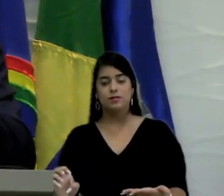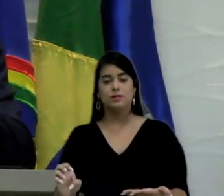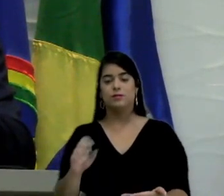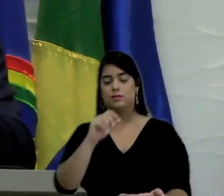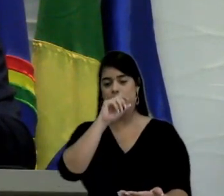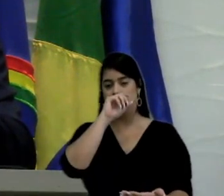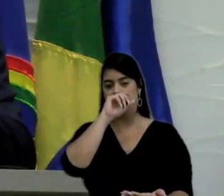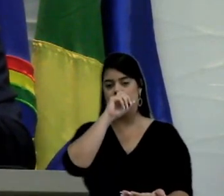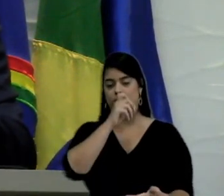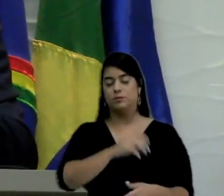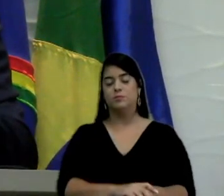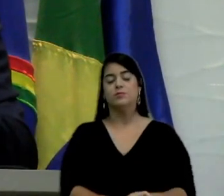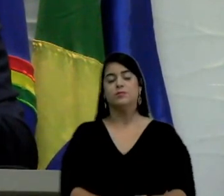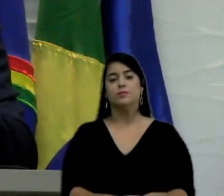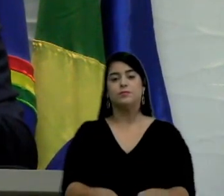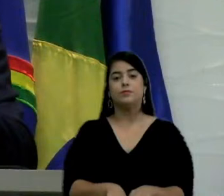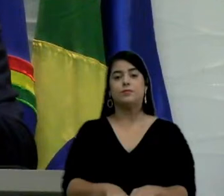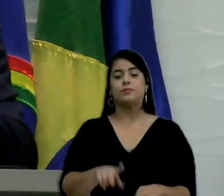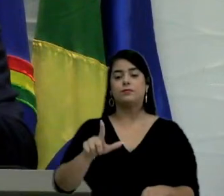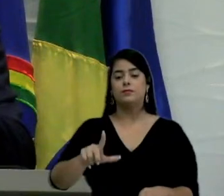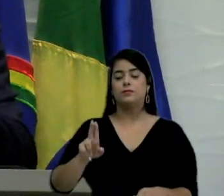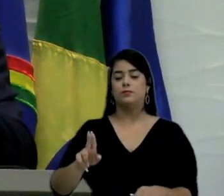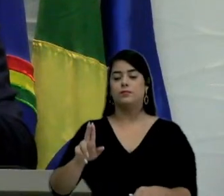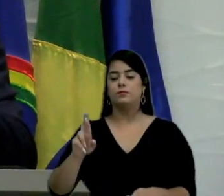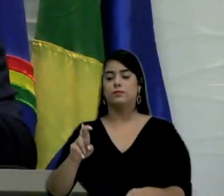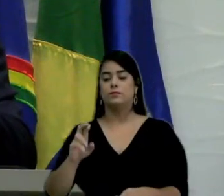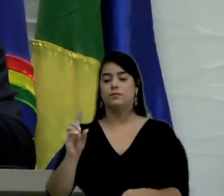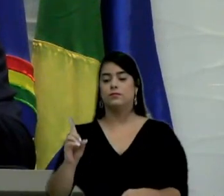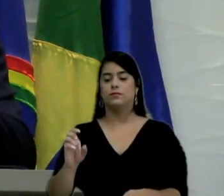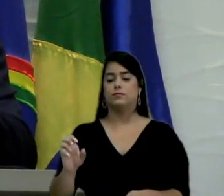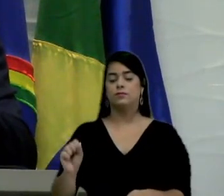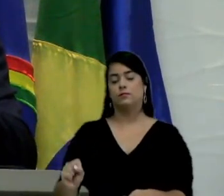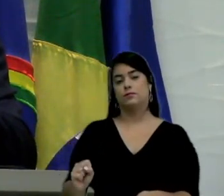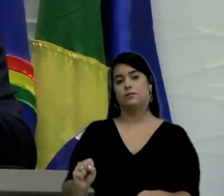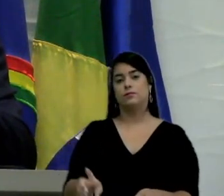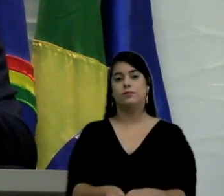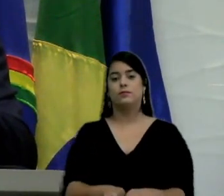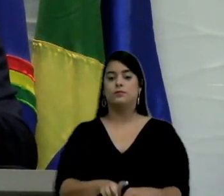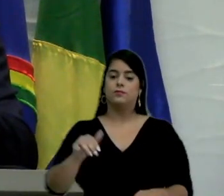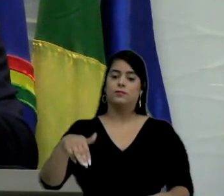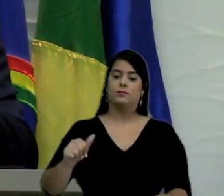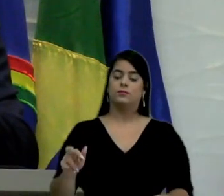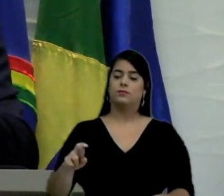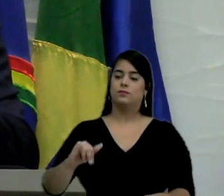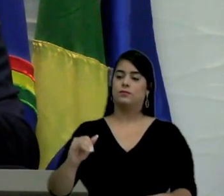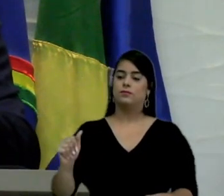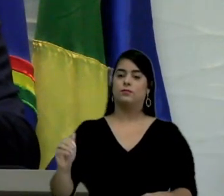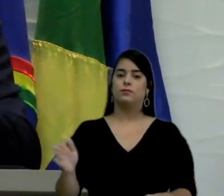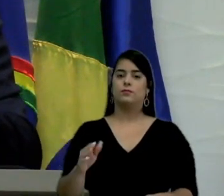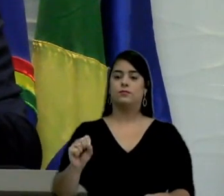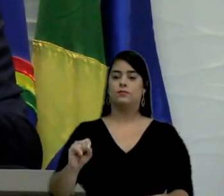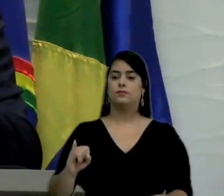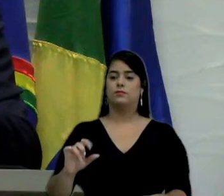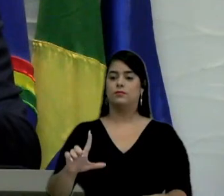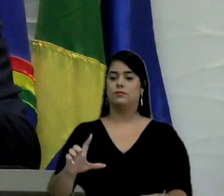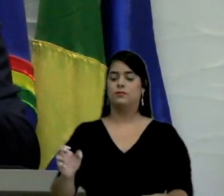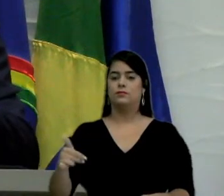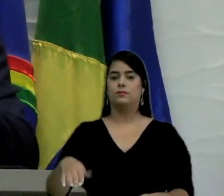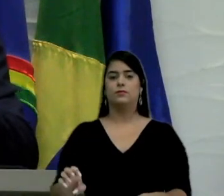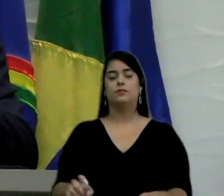96 anos a Lud Ribeiro né que é minha vizinha Maria Silene lá da rua nova e